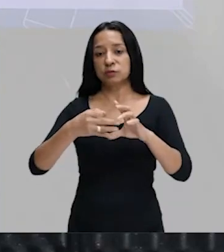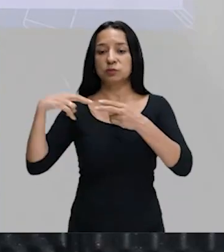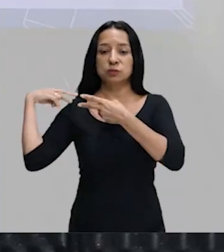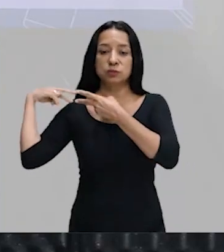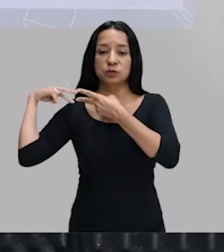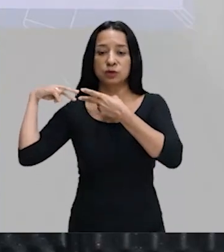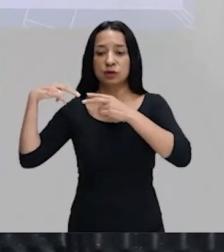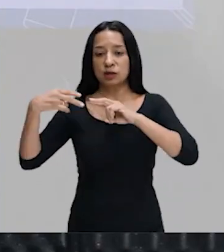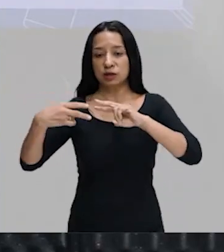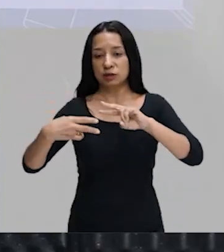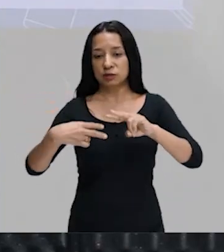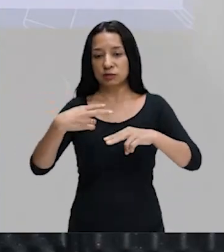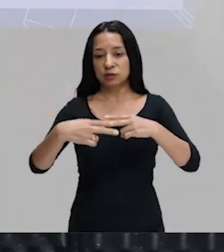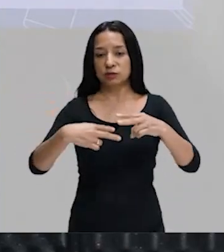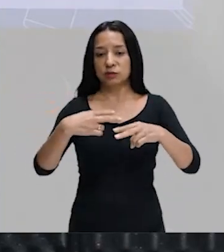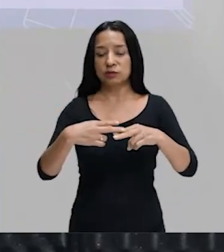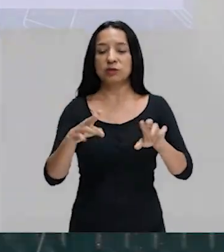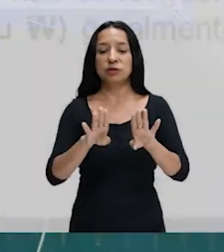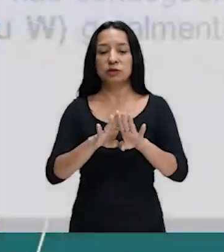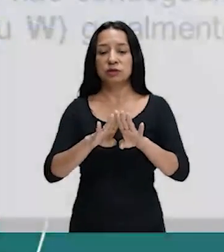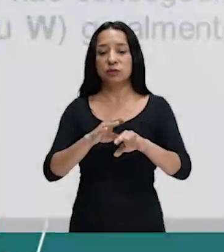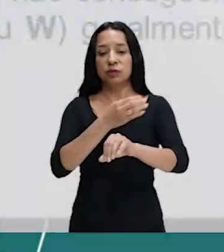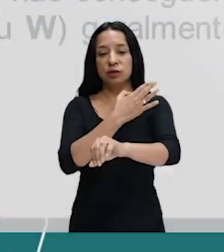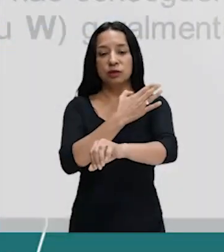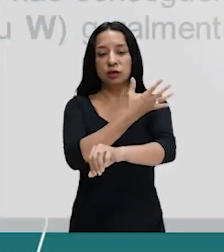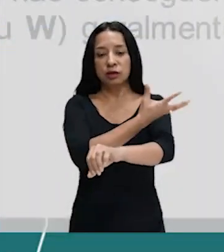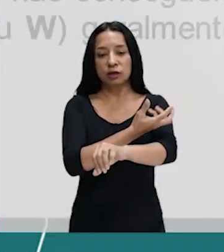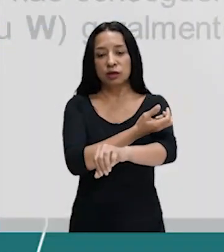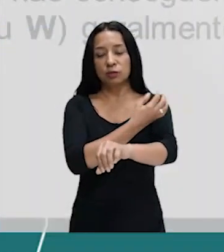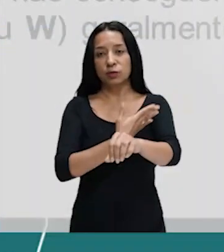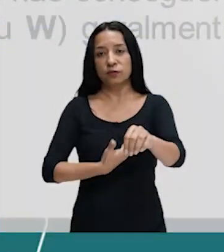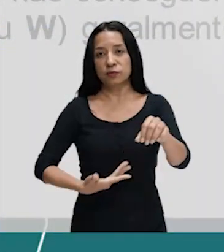e vamos falar da hemofilia, tá? Então,